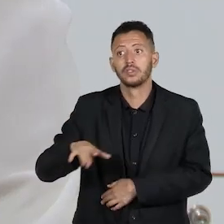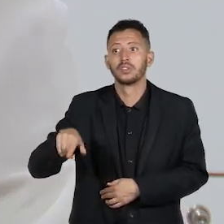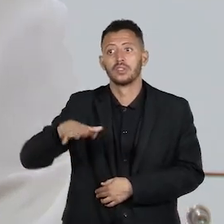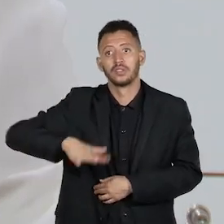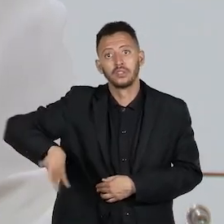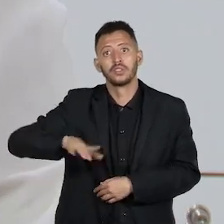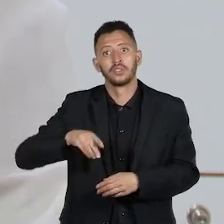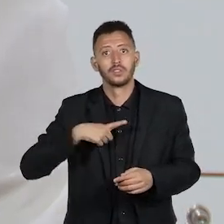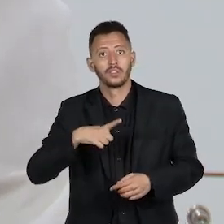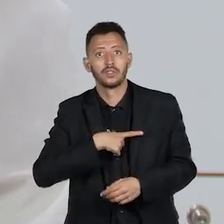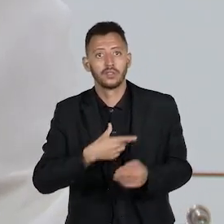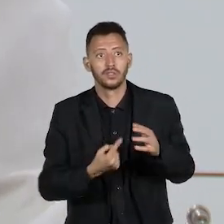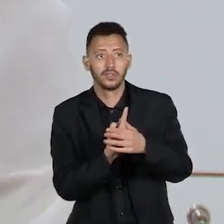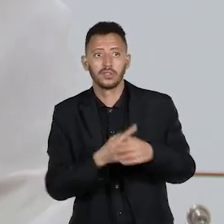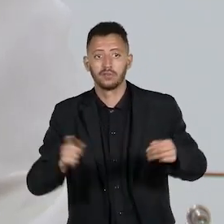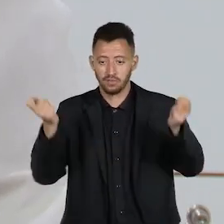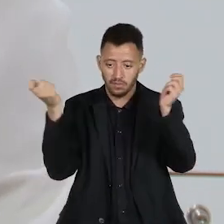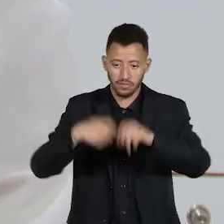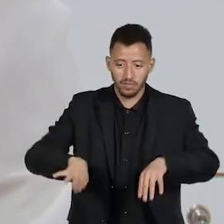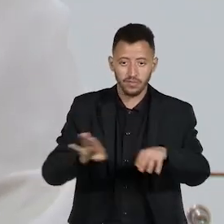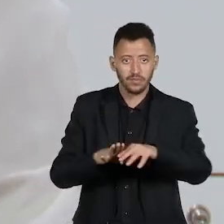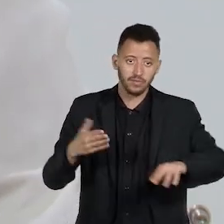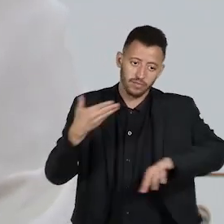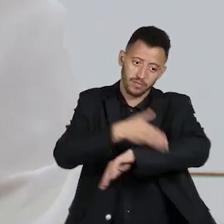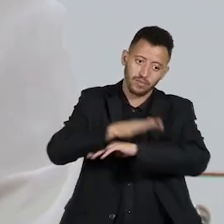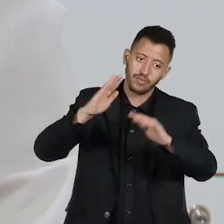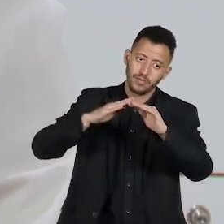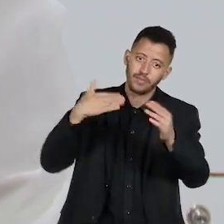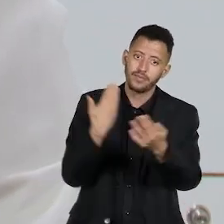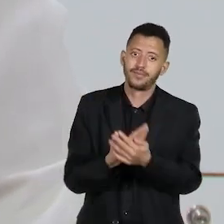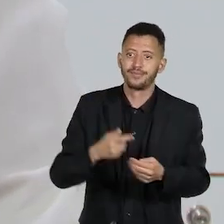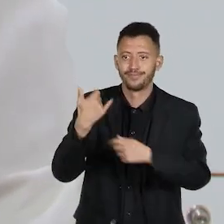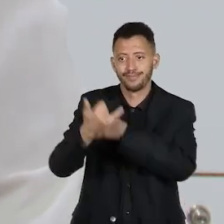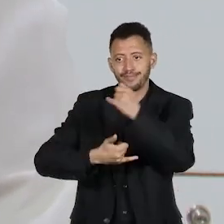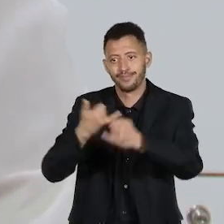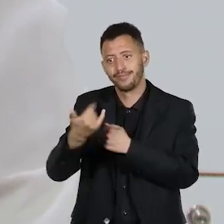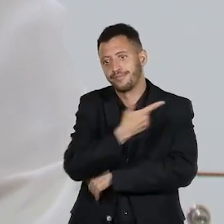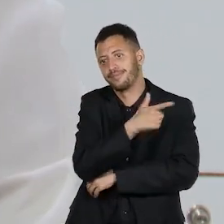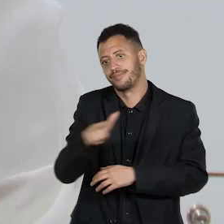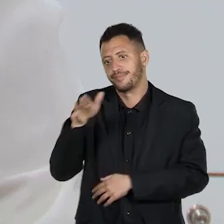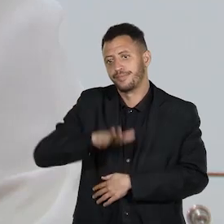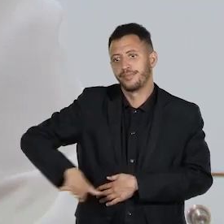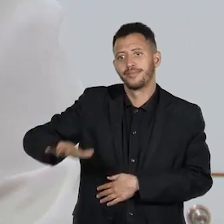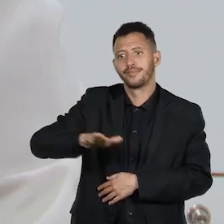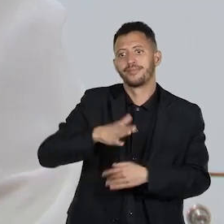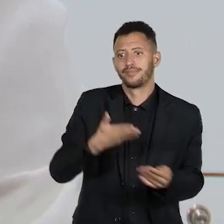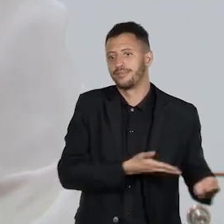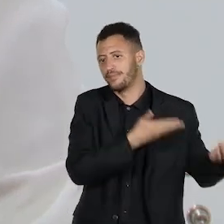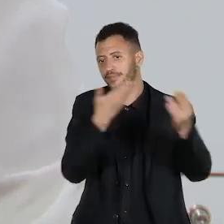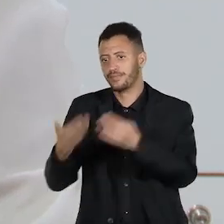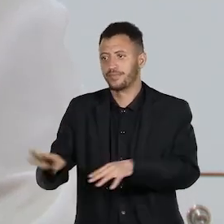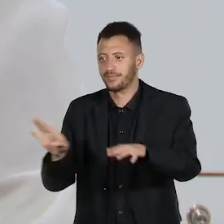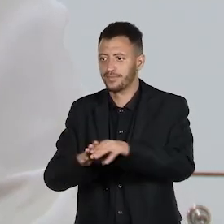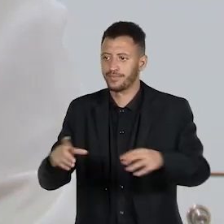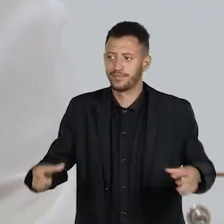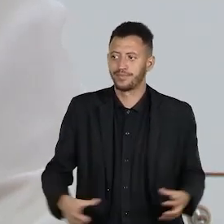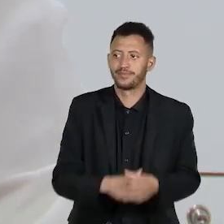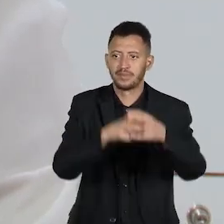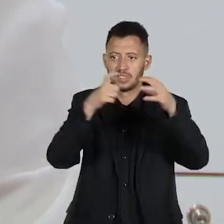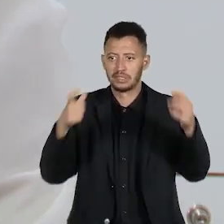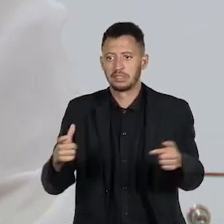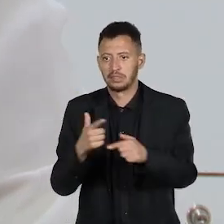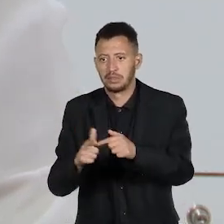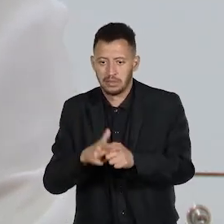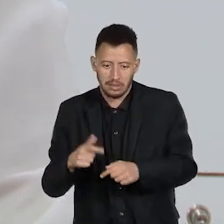que é insalubre, que tira ela da possibilidade de ir para a escola, de brincar com as outras crianças, trazendo assim um